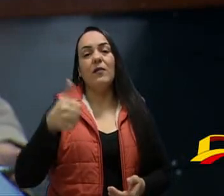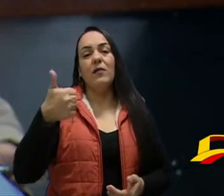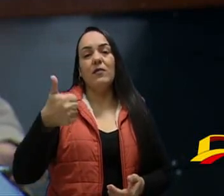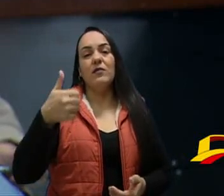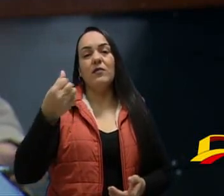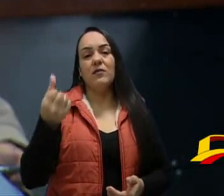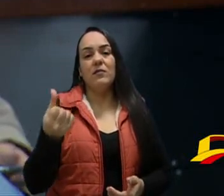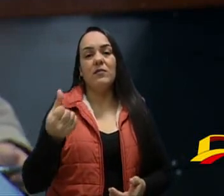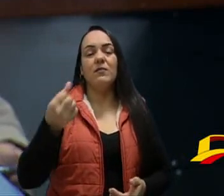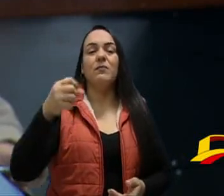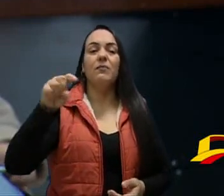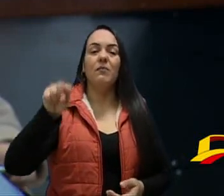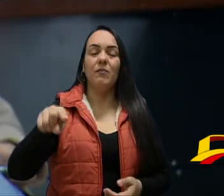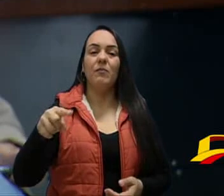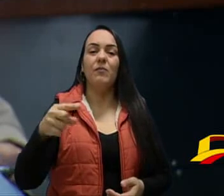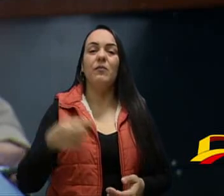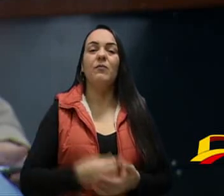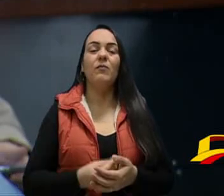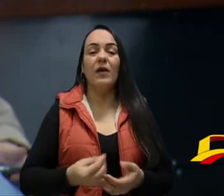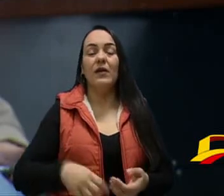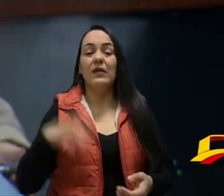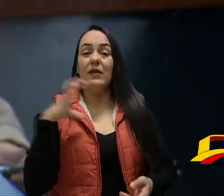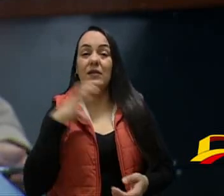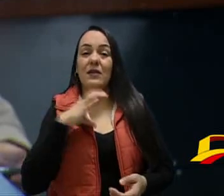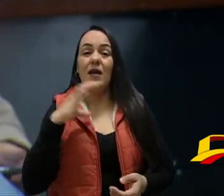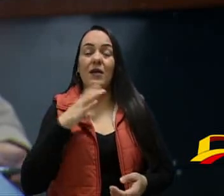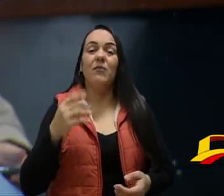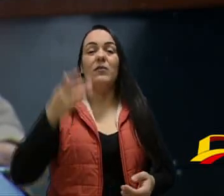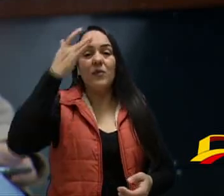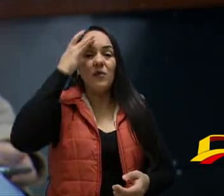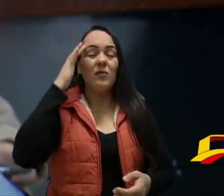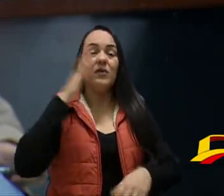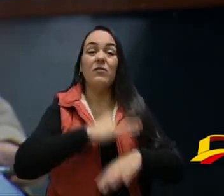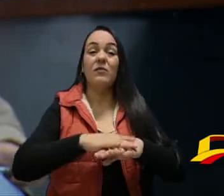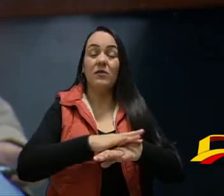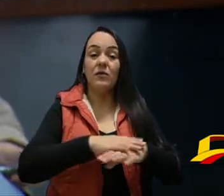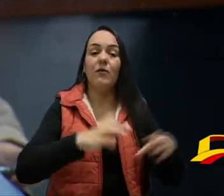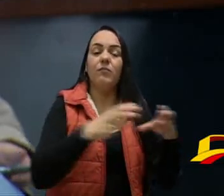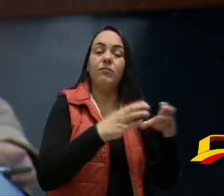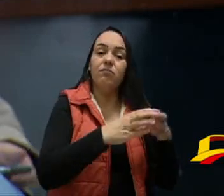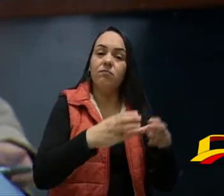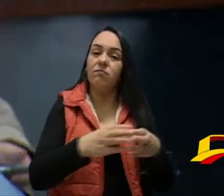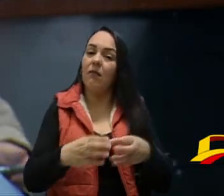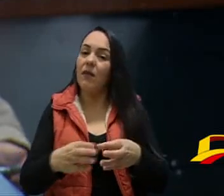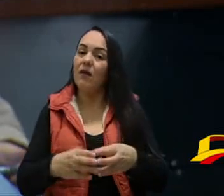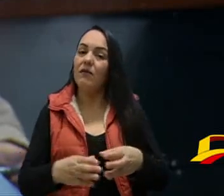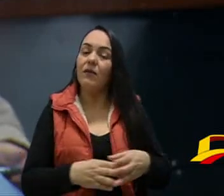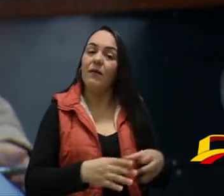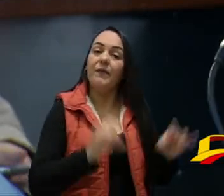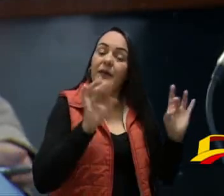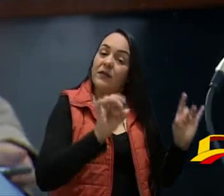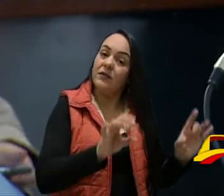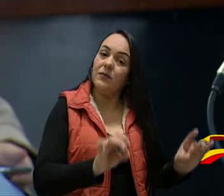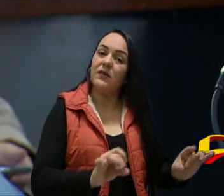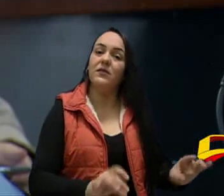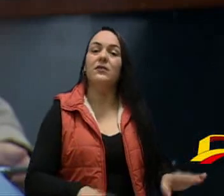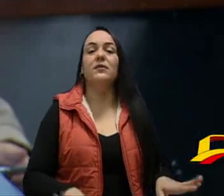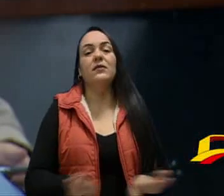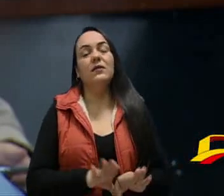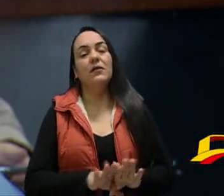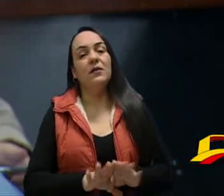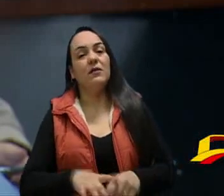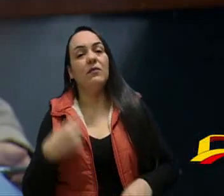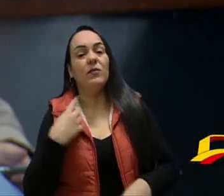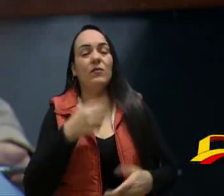isso teste e a gente só pode utilizar naqueles grupos que eles é a